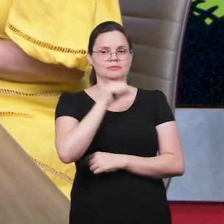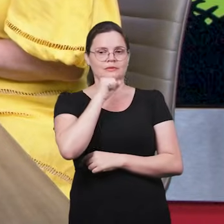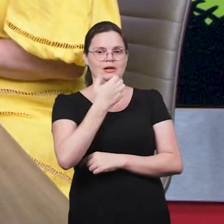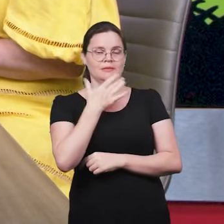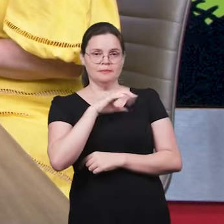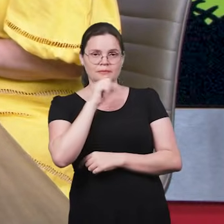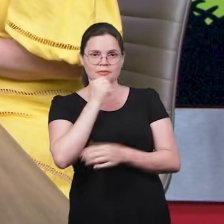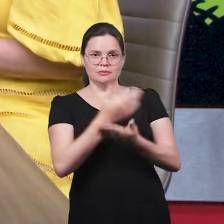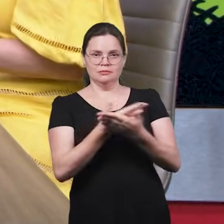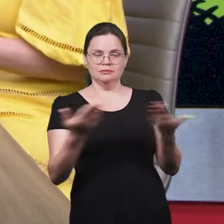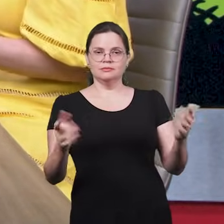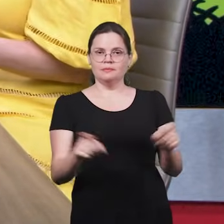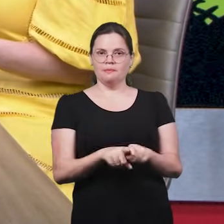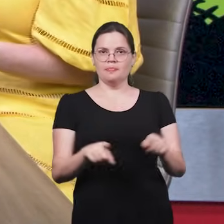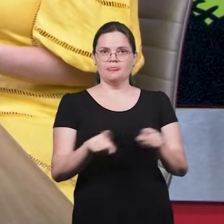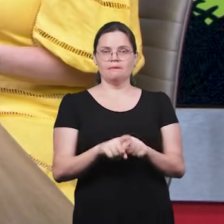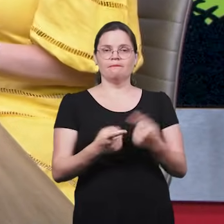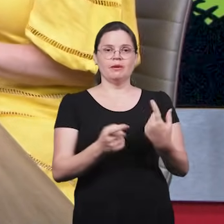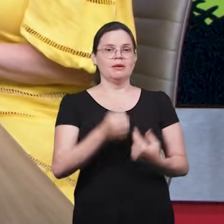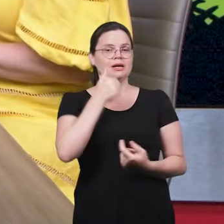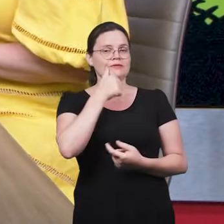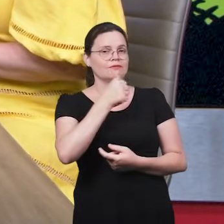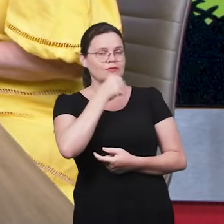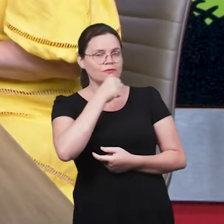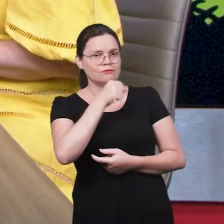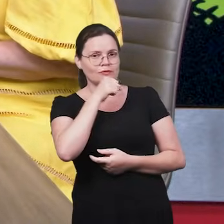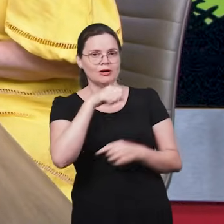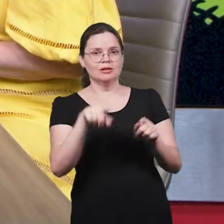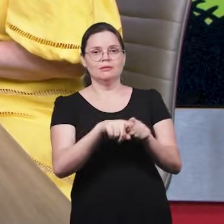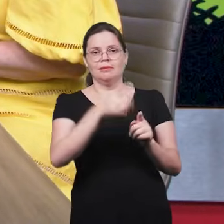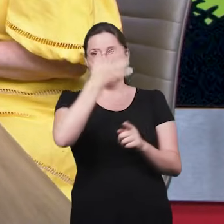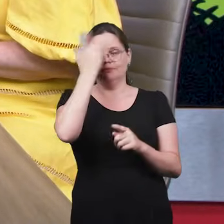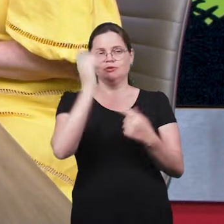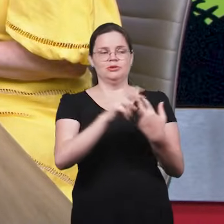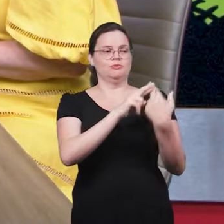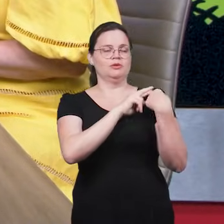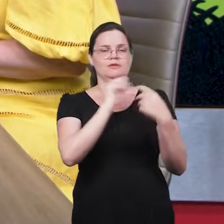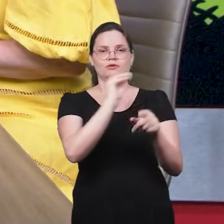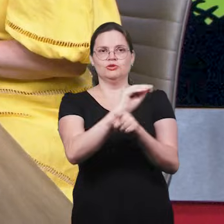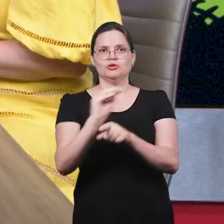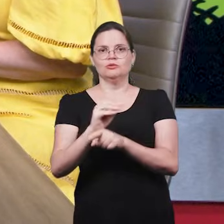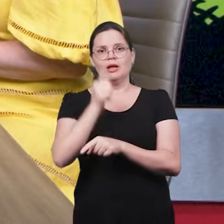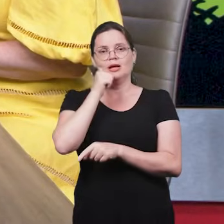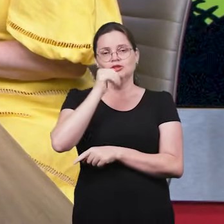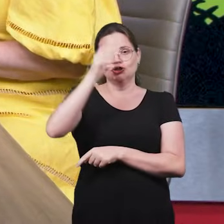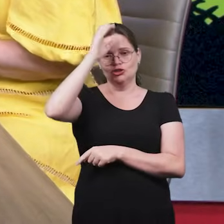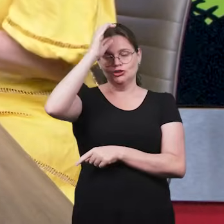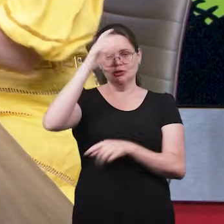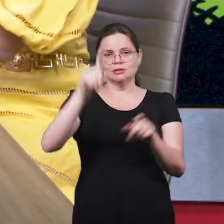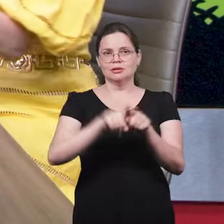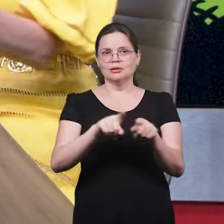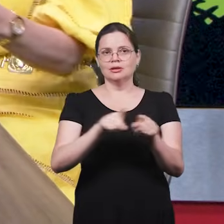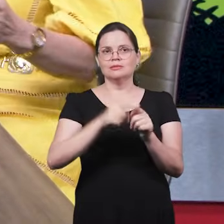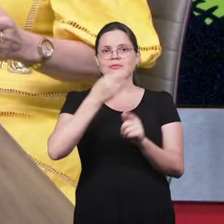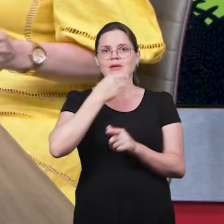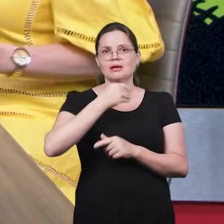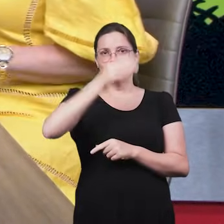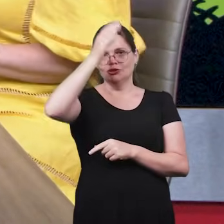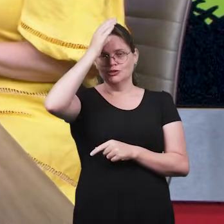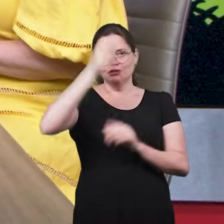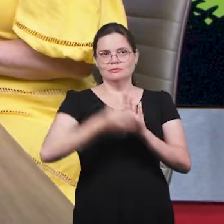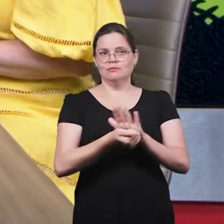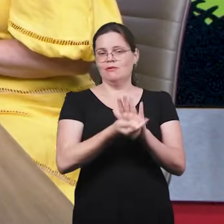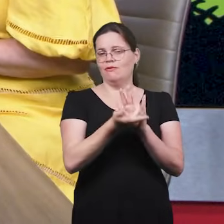as cuidadoras, as avós que muitas vezes são responsáveis. As tias, os tios, né? Tantos antes de